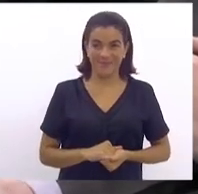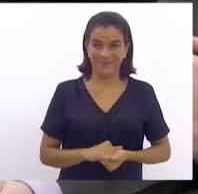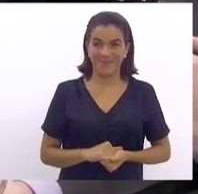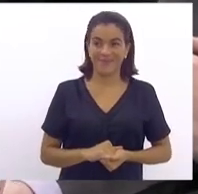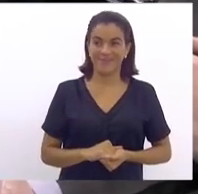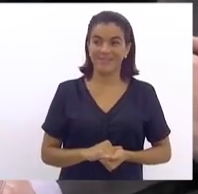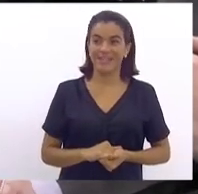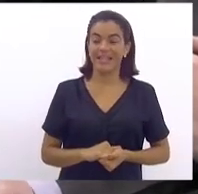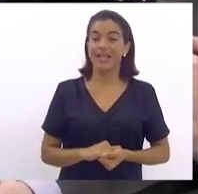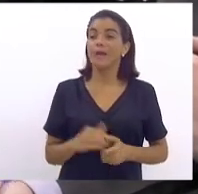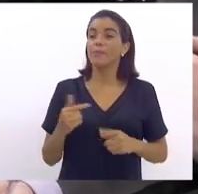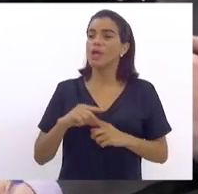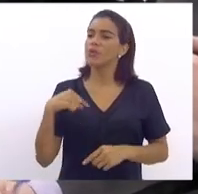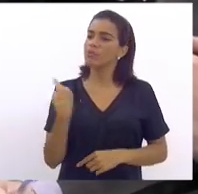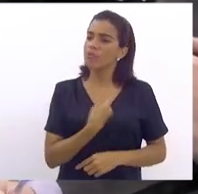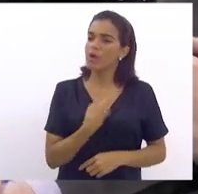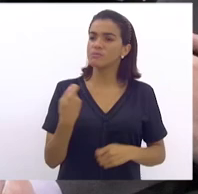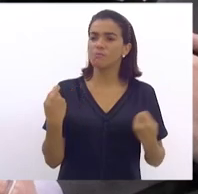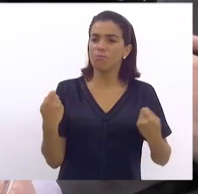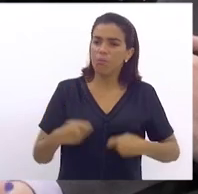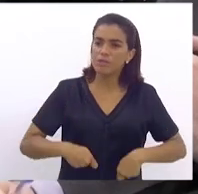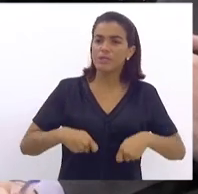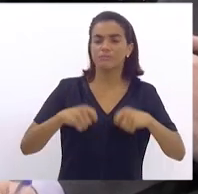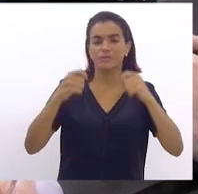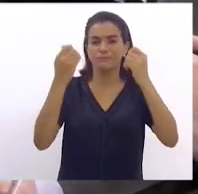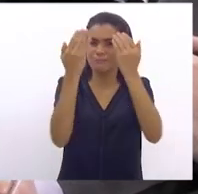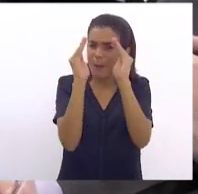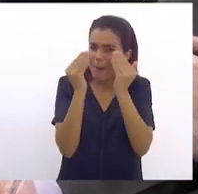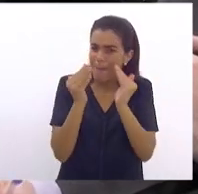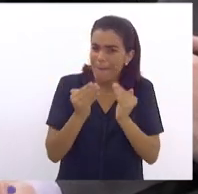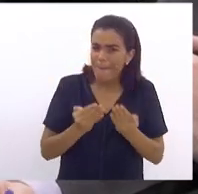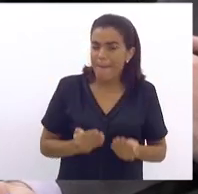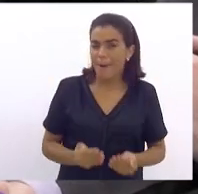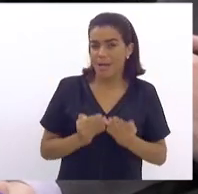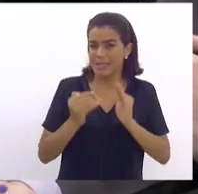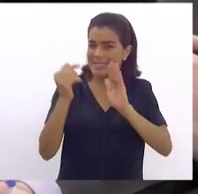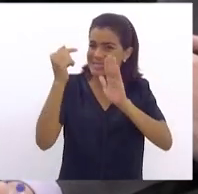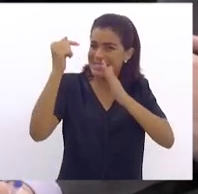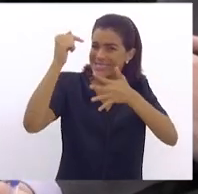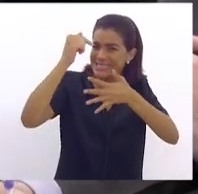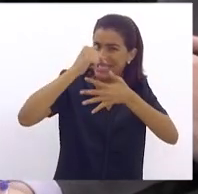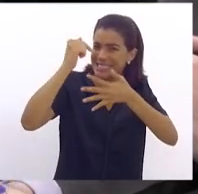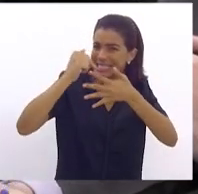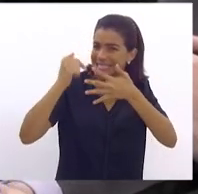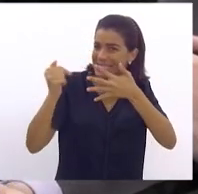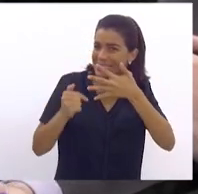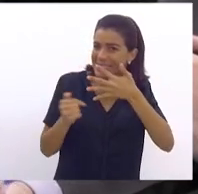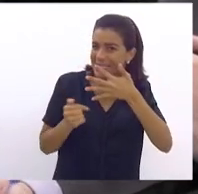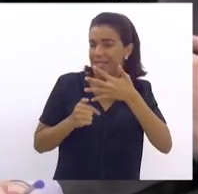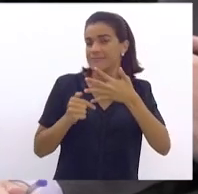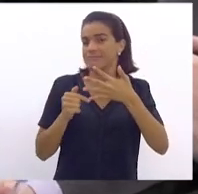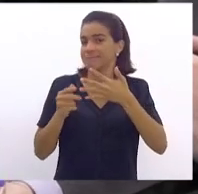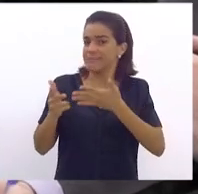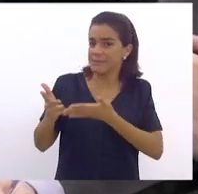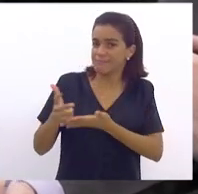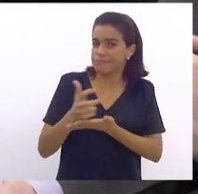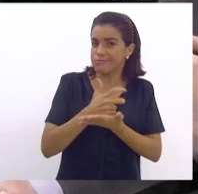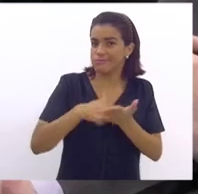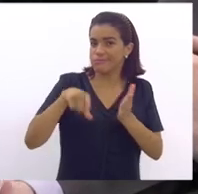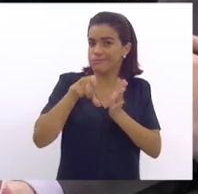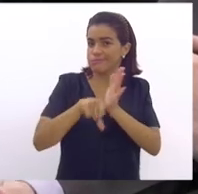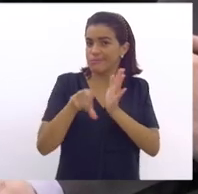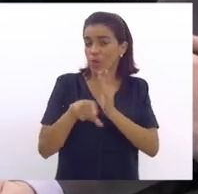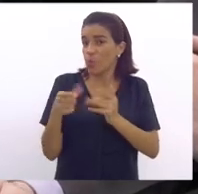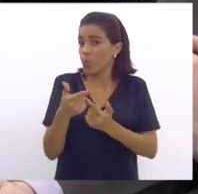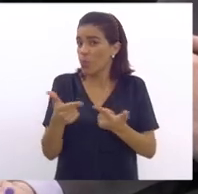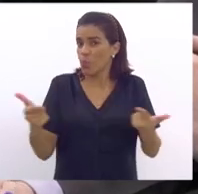nós possamos rever esses itens em substituição tributária, uma vez que nós não temos fiscais